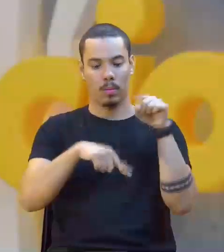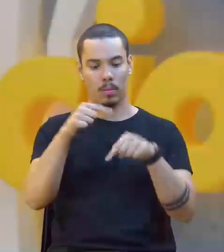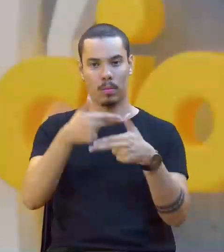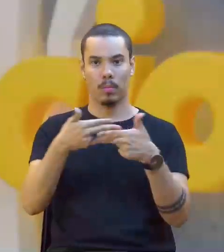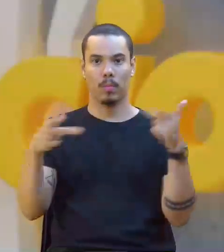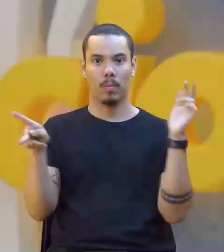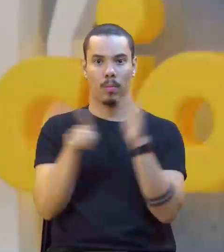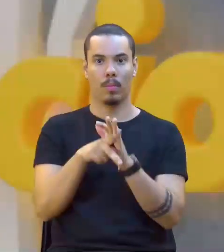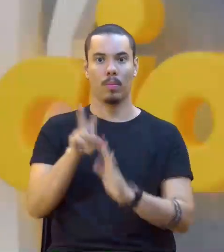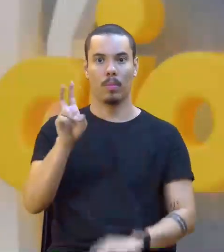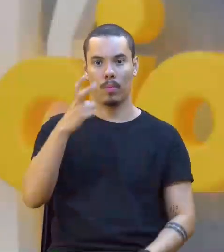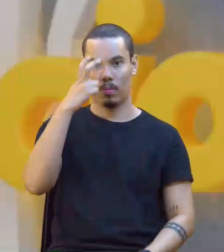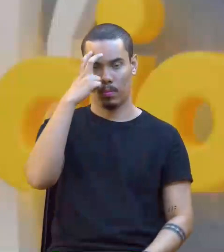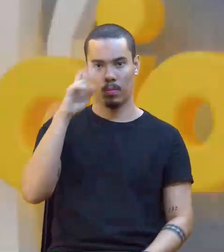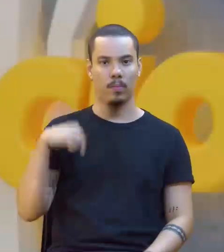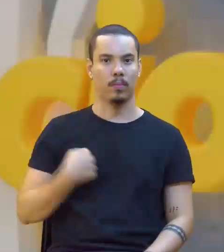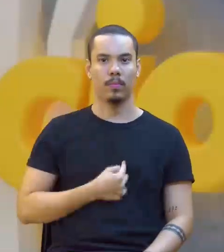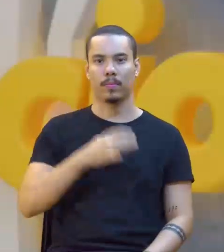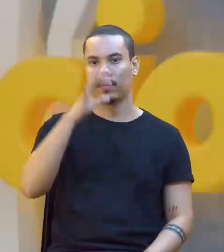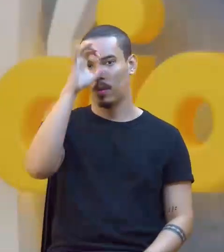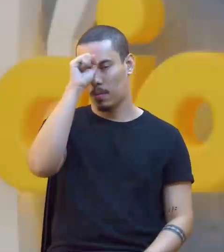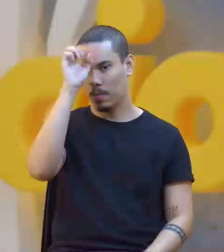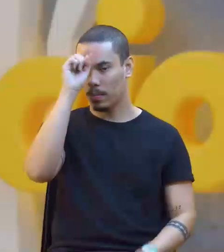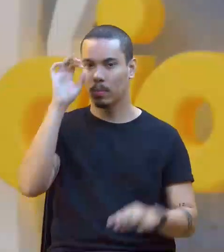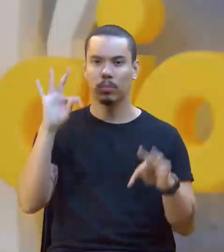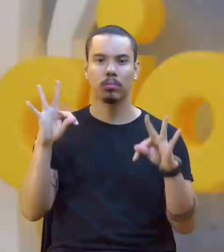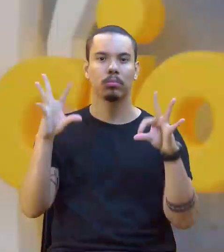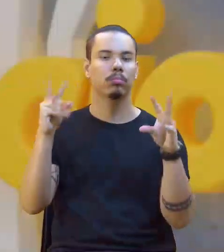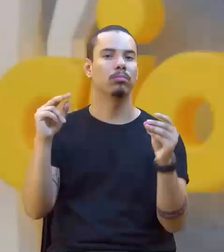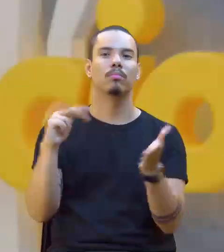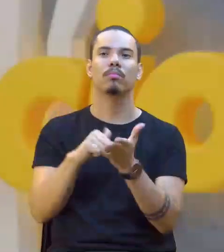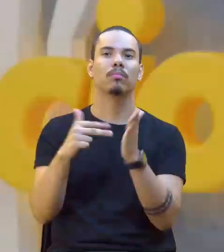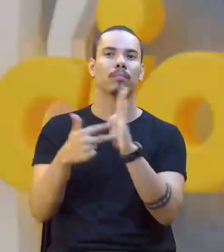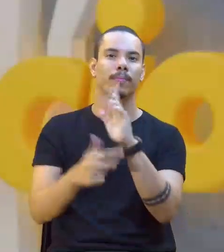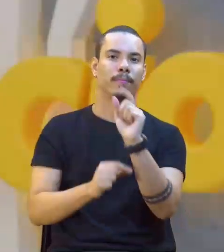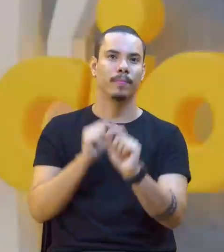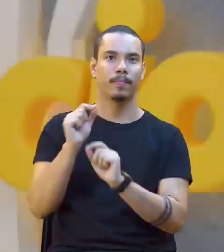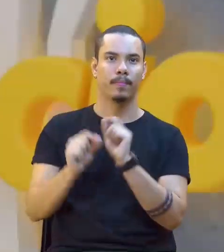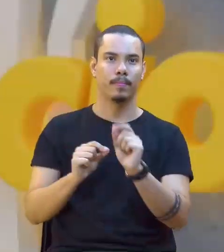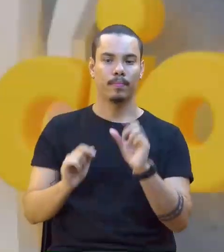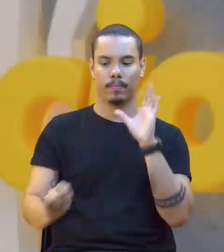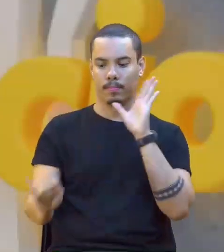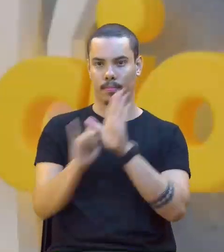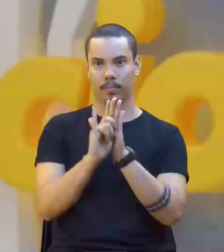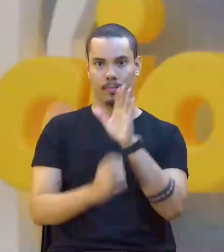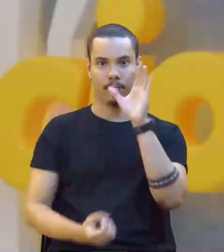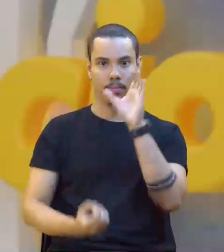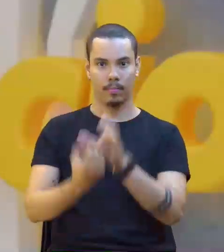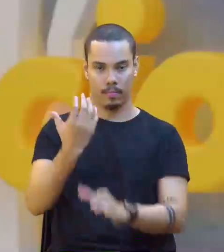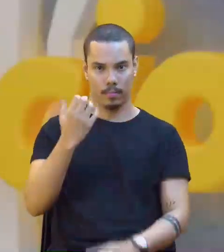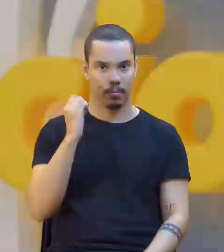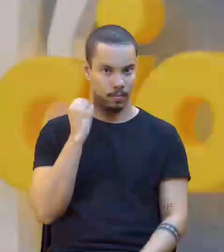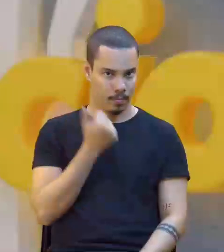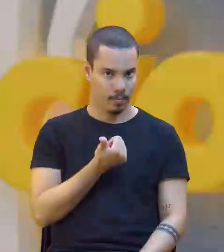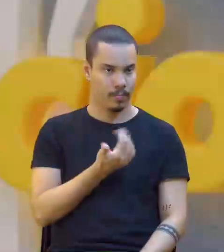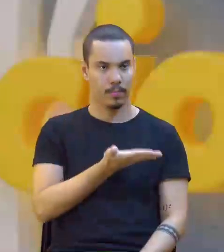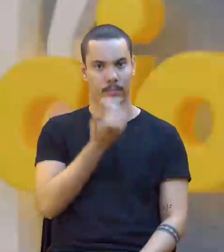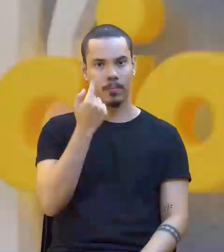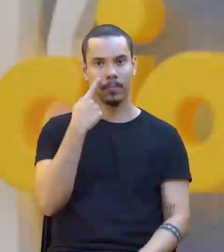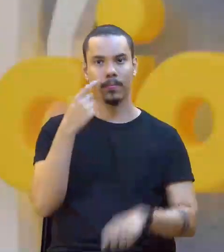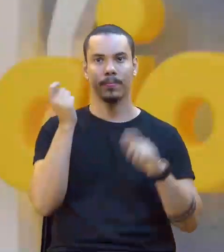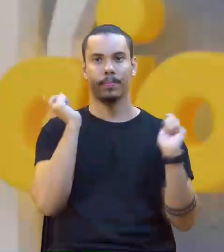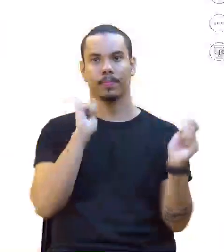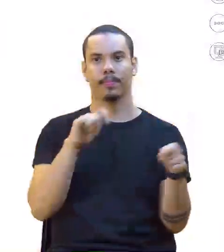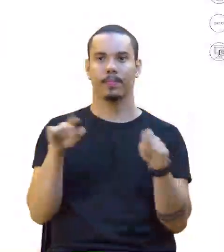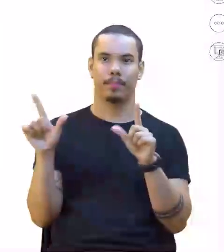gente aprende tudo isso. E isso forma o quê? A nossa identidade, tá bom? Vamos ao quadro para a gente conhecer